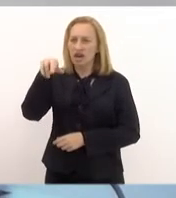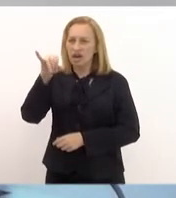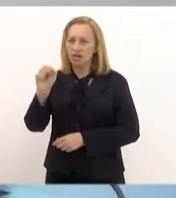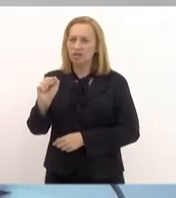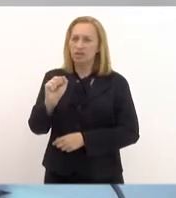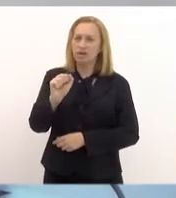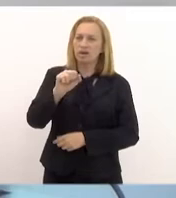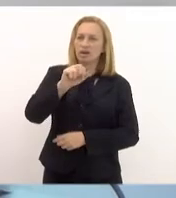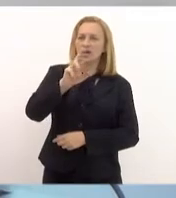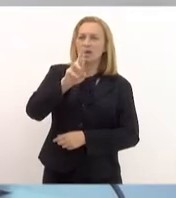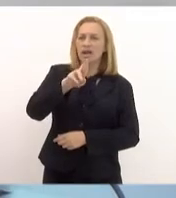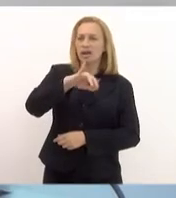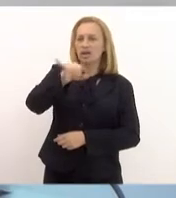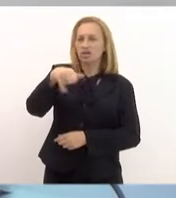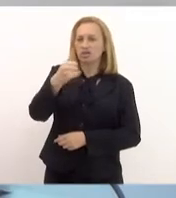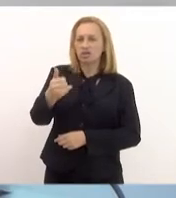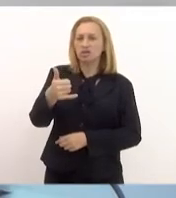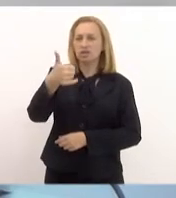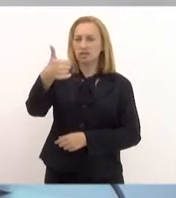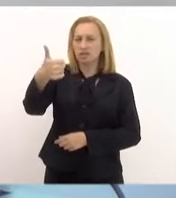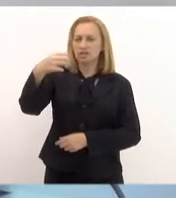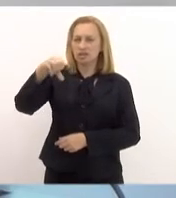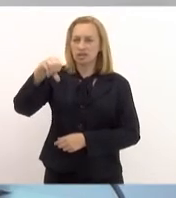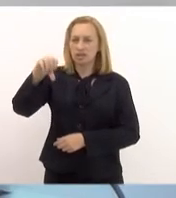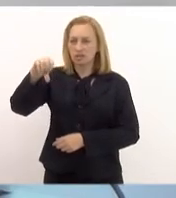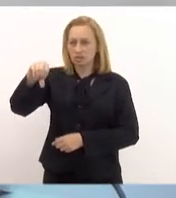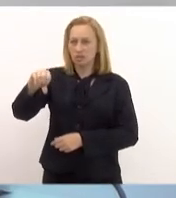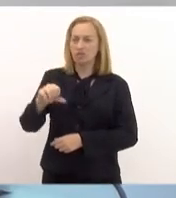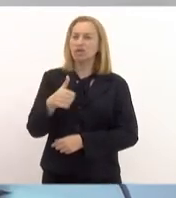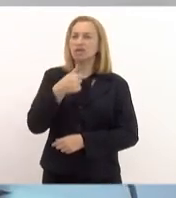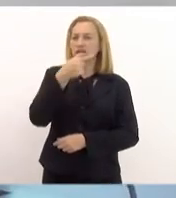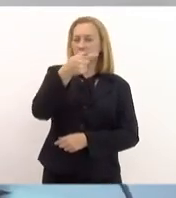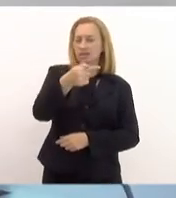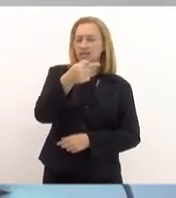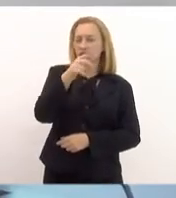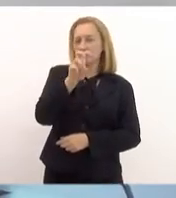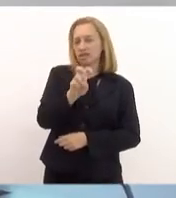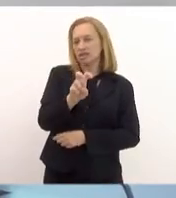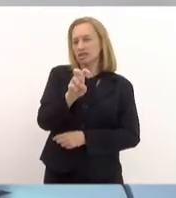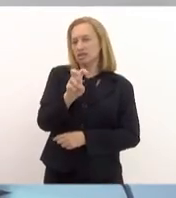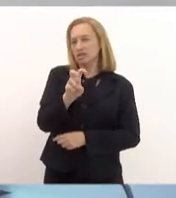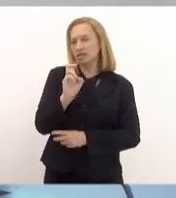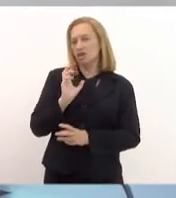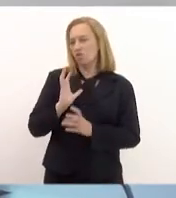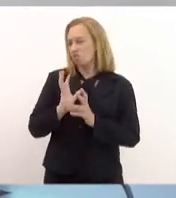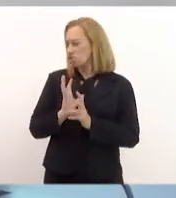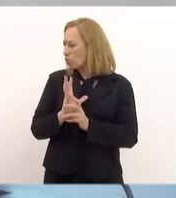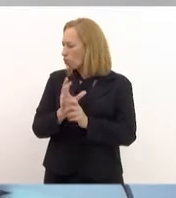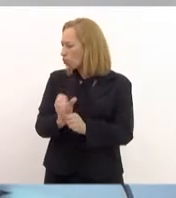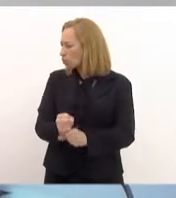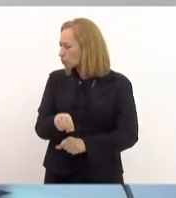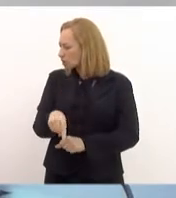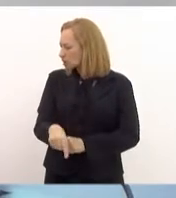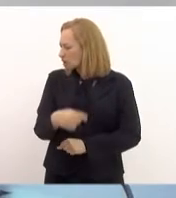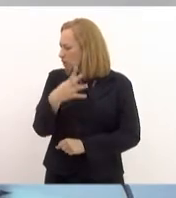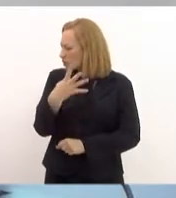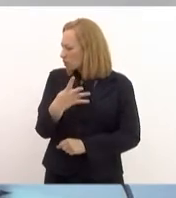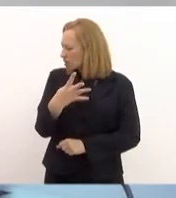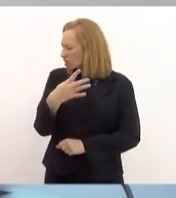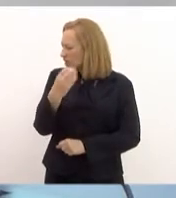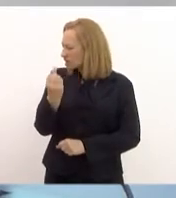RJ-109. Né? Então, de 75, eu não fiz as contas aqui, já passaram